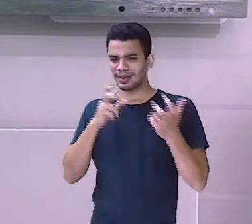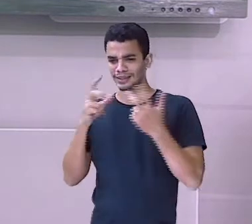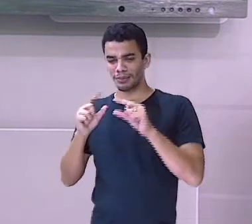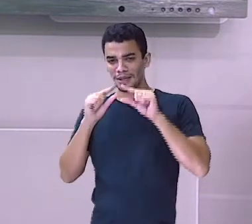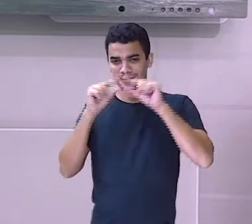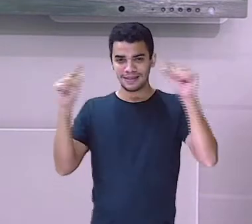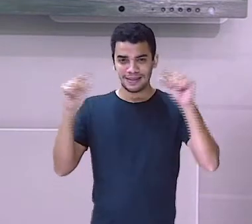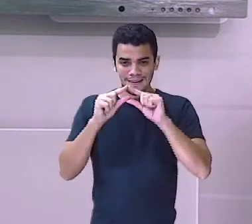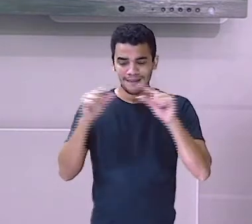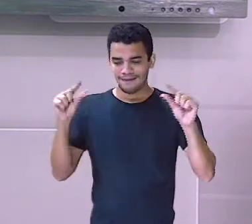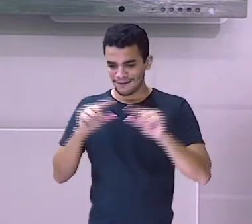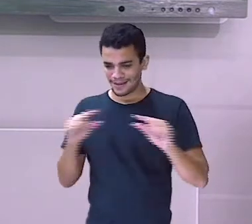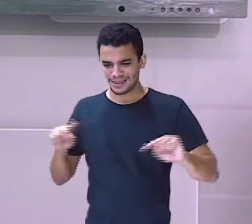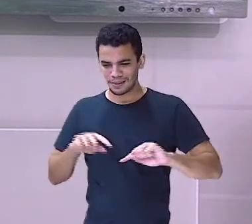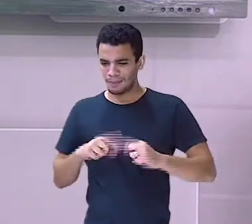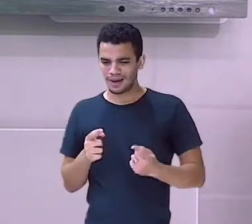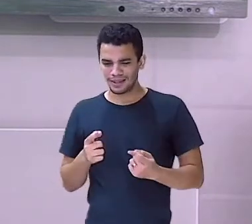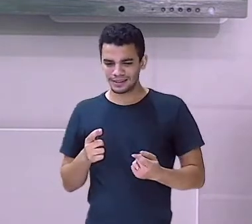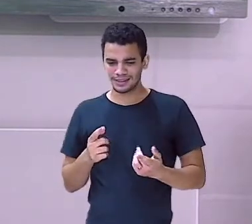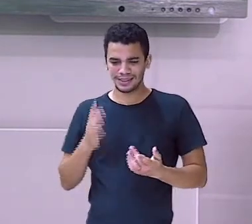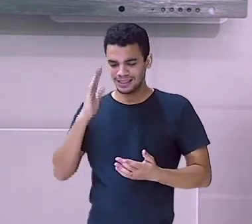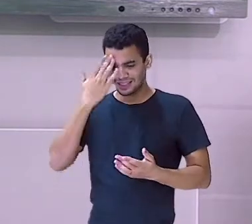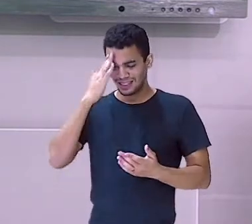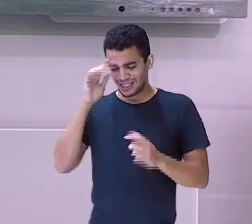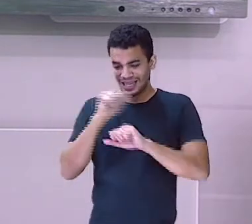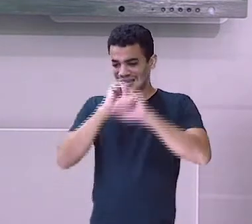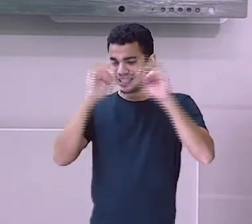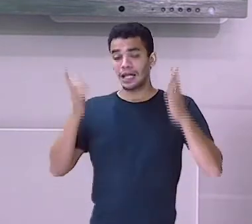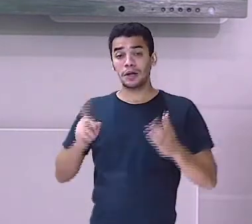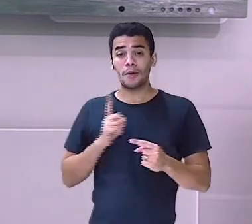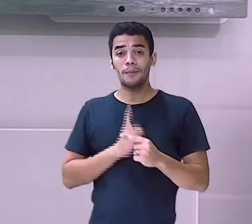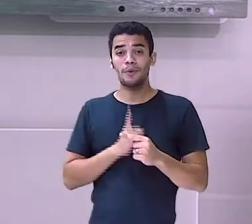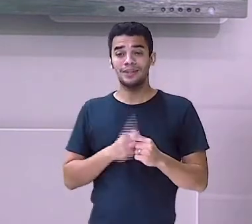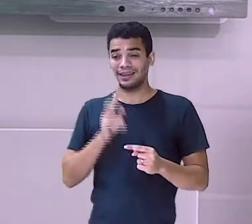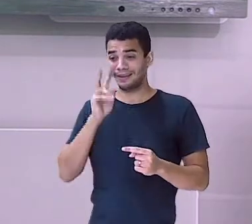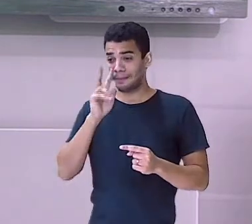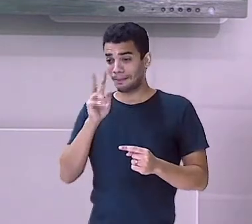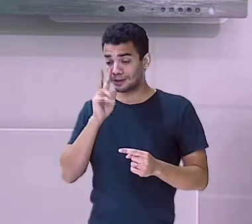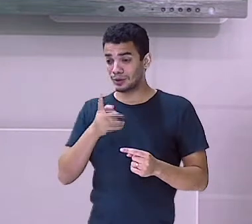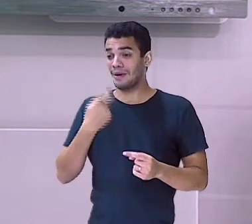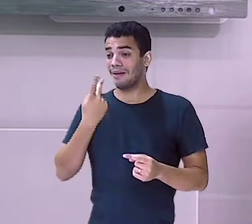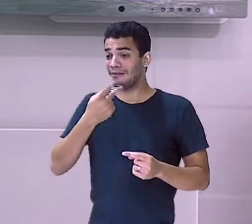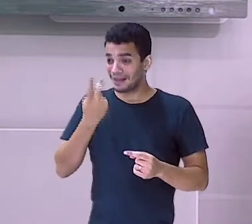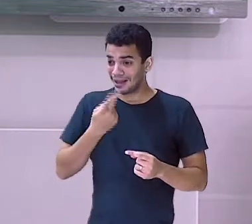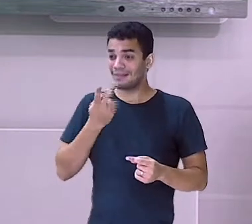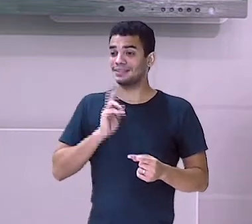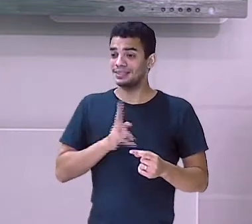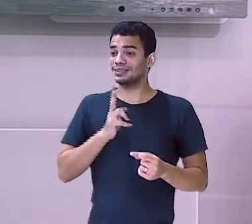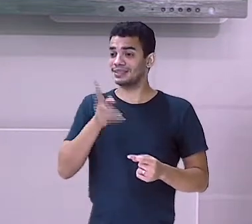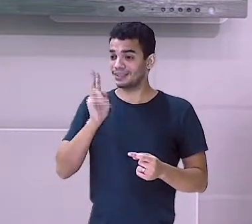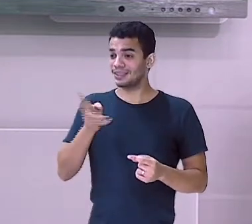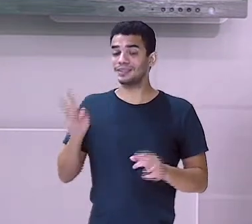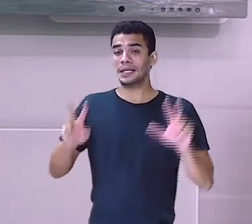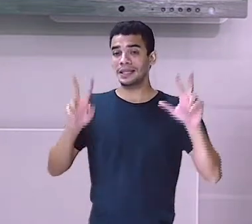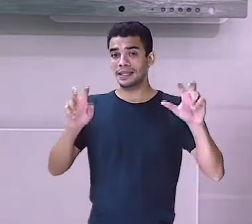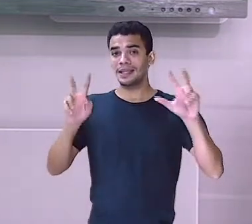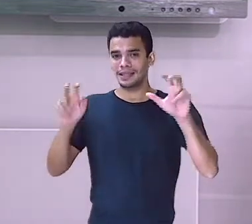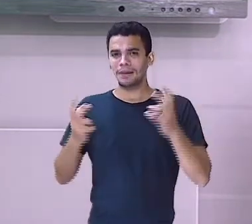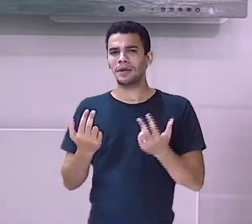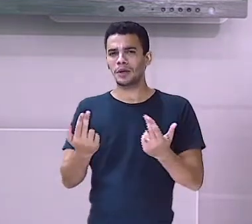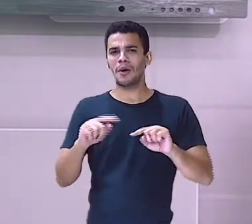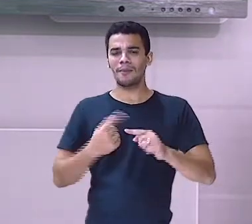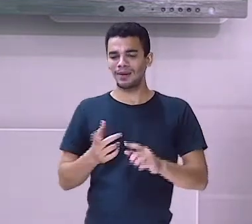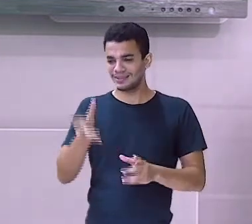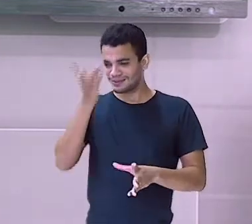parte da nossa vivência do dia a dia, a gente já conhece, a gente já entende e só tem um outro nome. Então, vamos